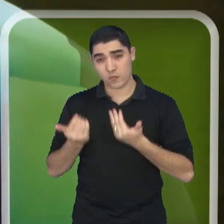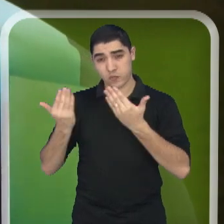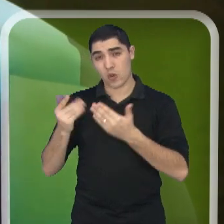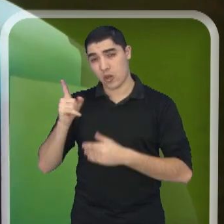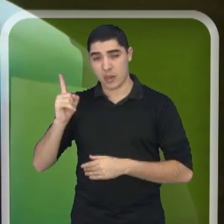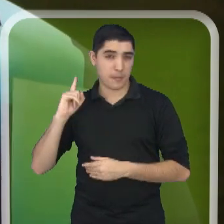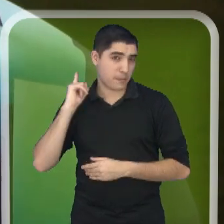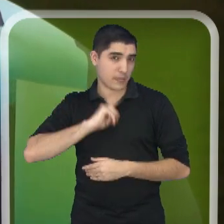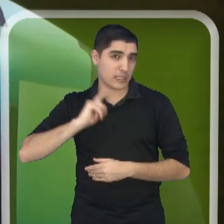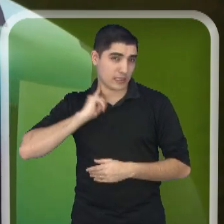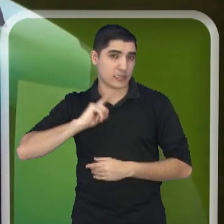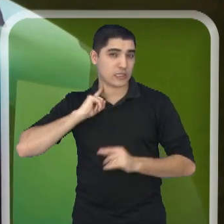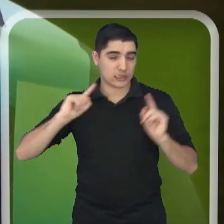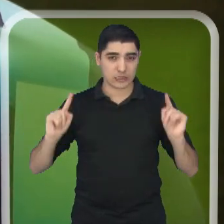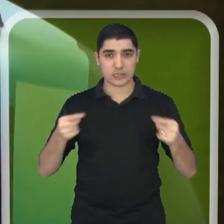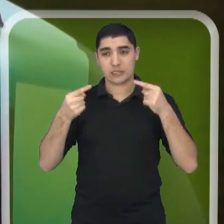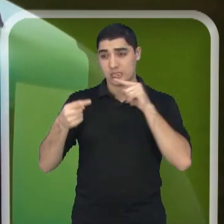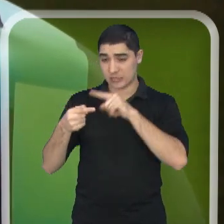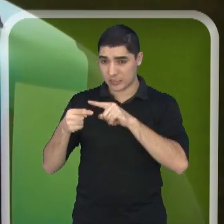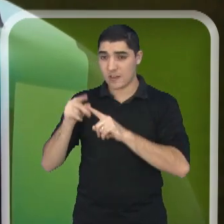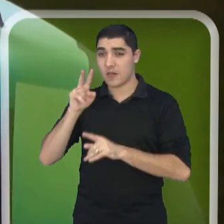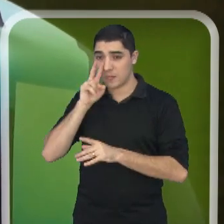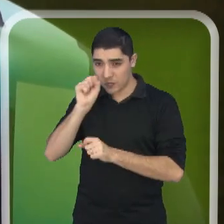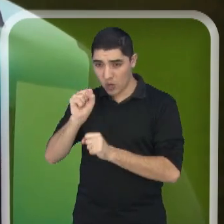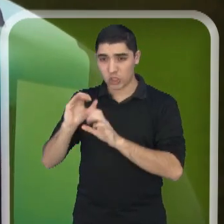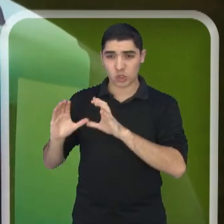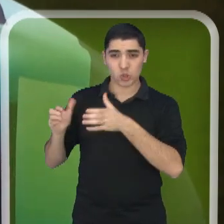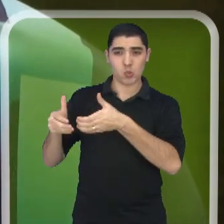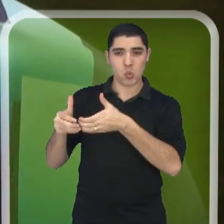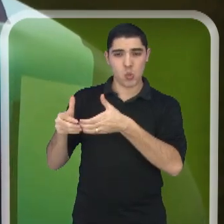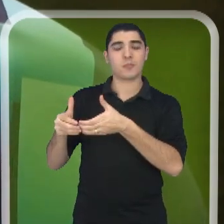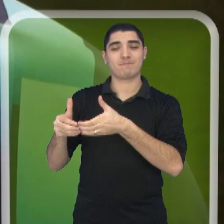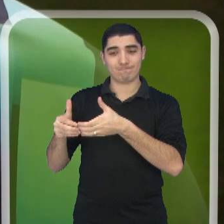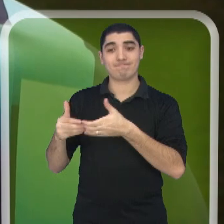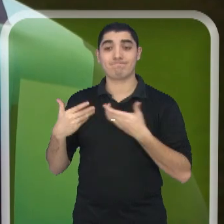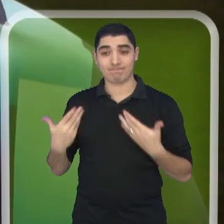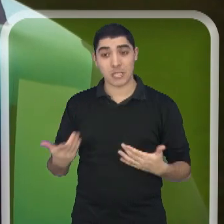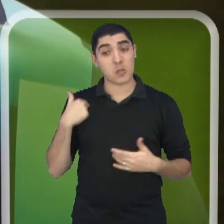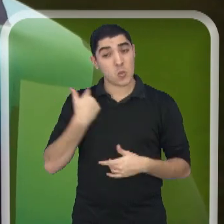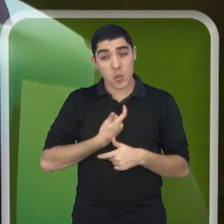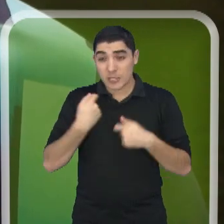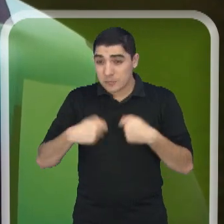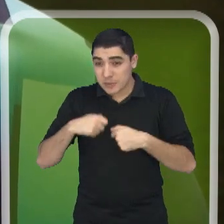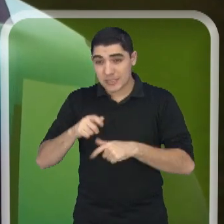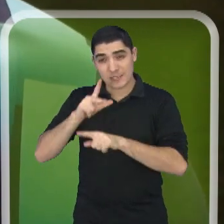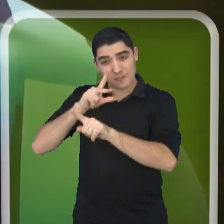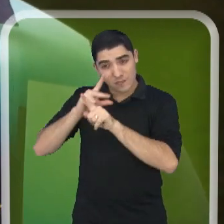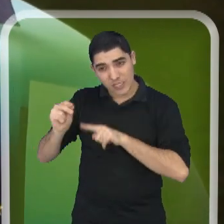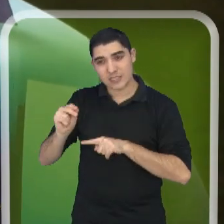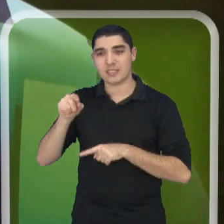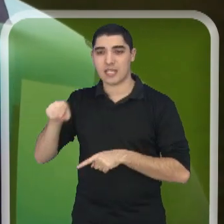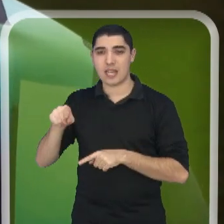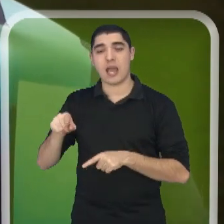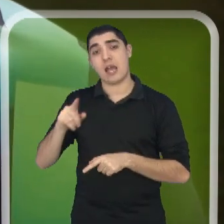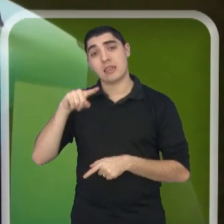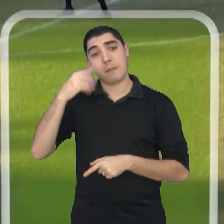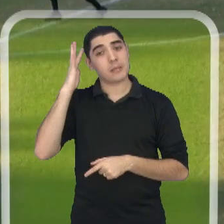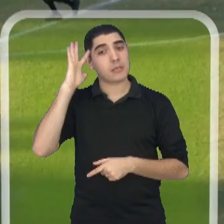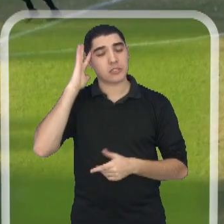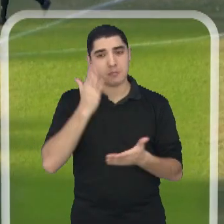Minas, uma equipe muito bem montada, muito bem estruturada e tendo que fazer vitória, né? Para depois sim pensar numa